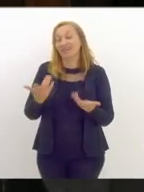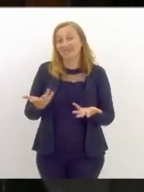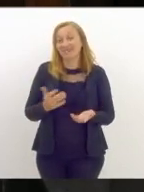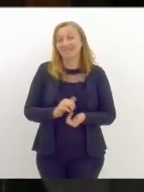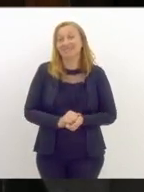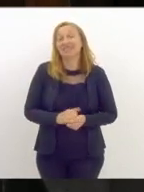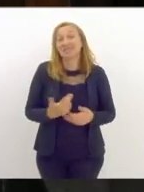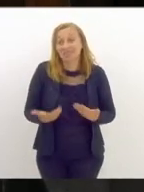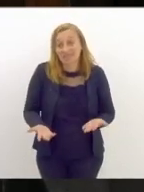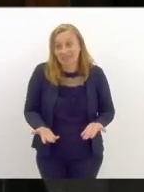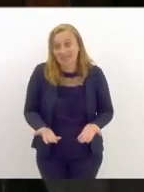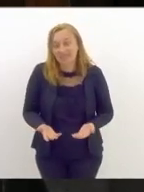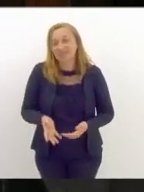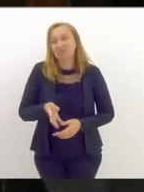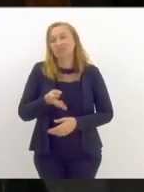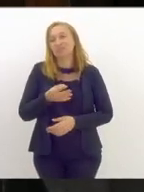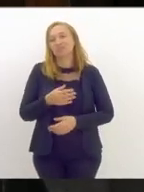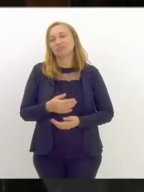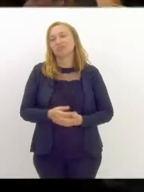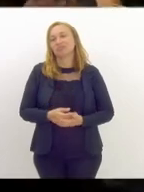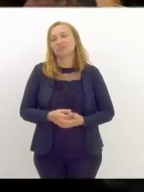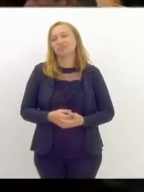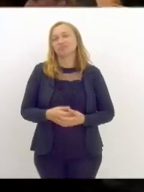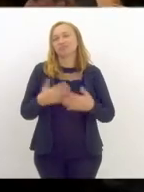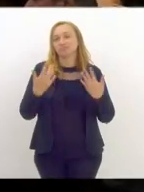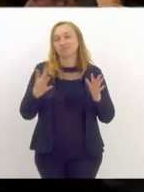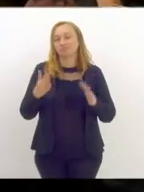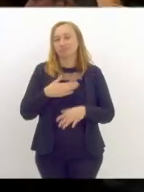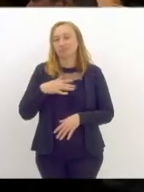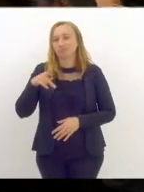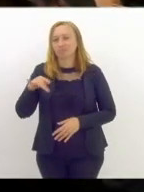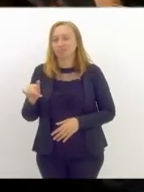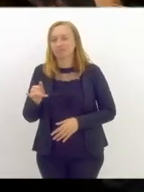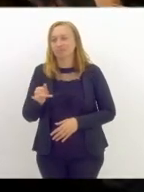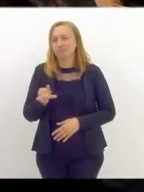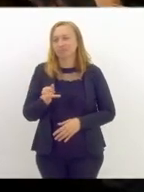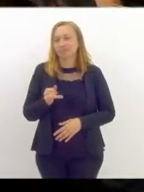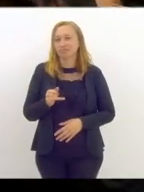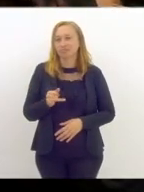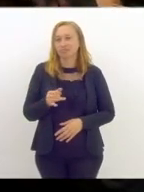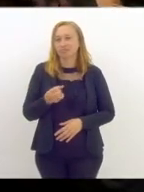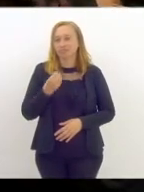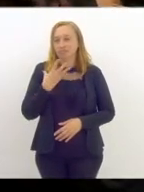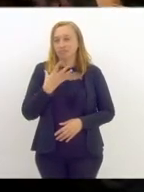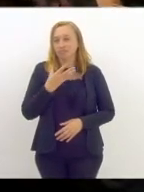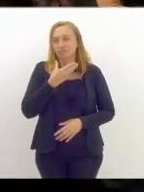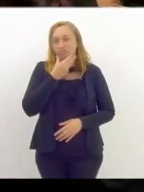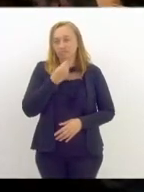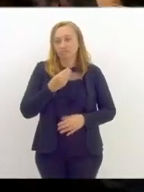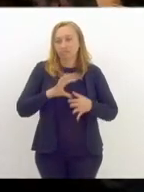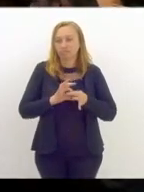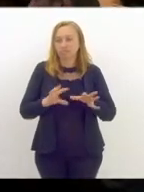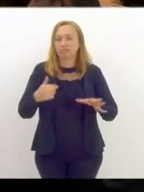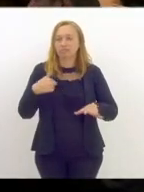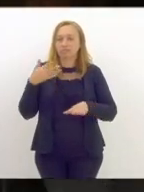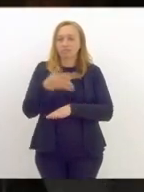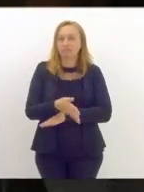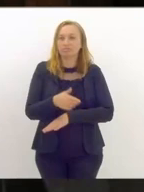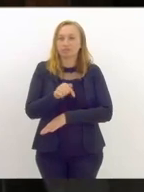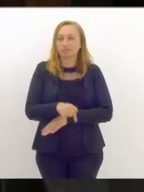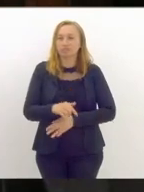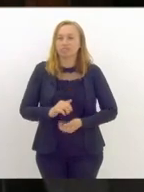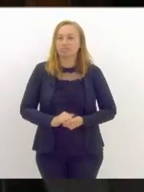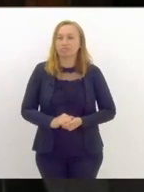Então, mas meu reconhecimento ao meu pai, que foi meu grande exemplo e que permitiu que eu chegasse aqui